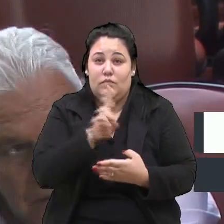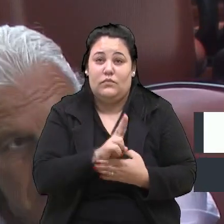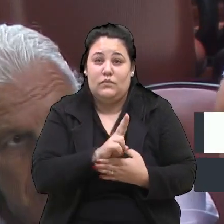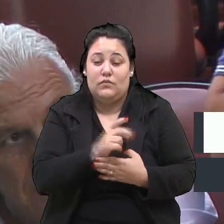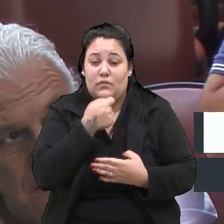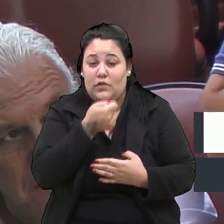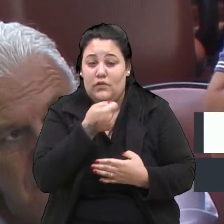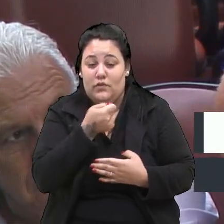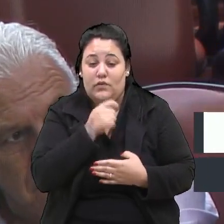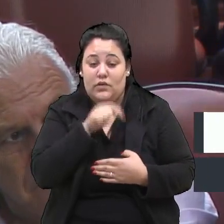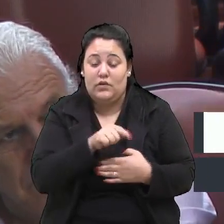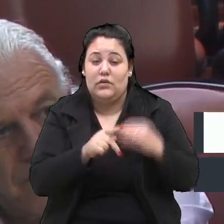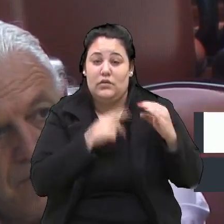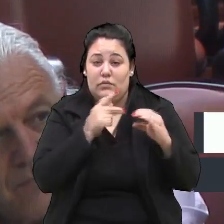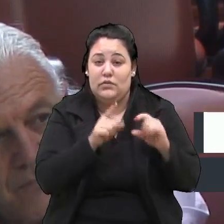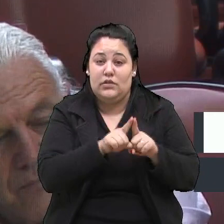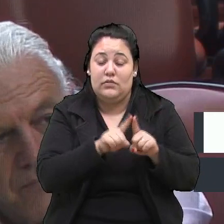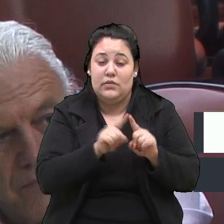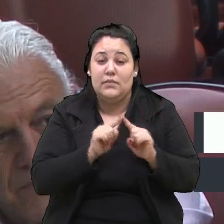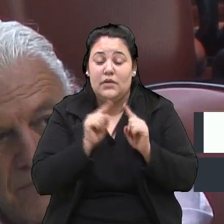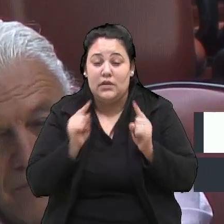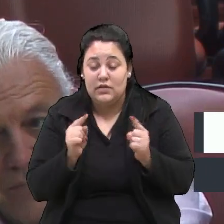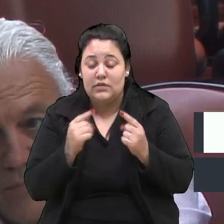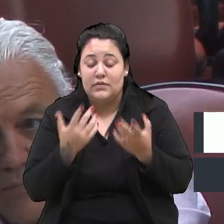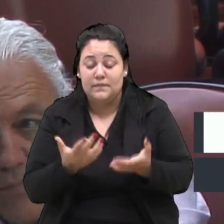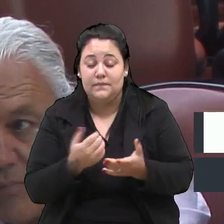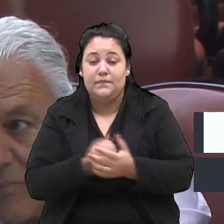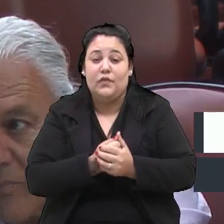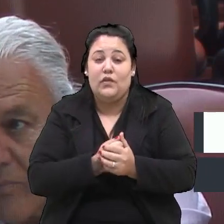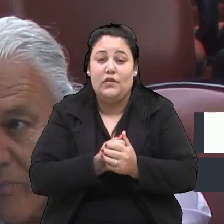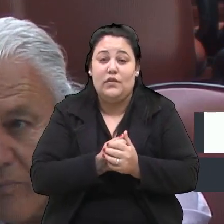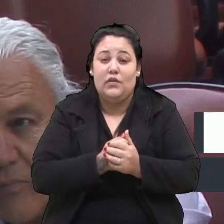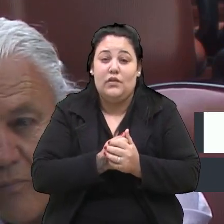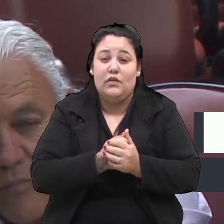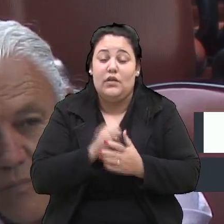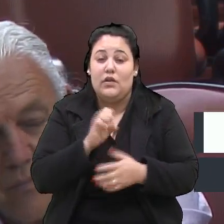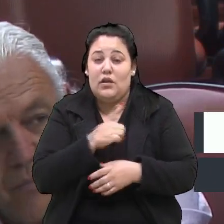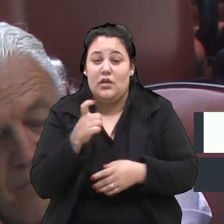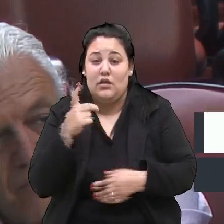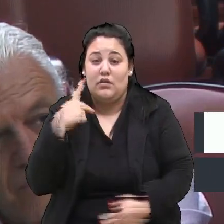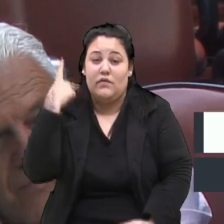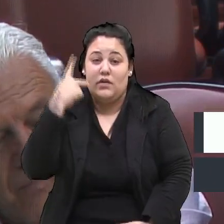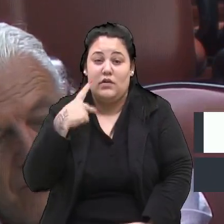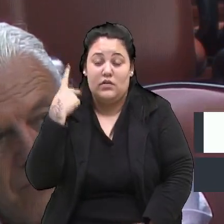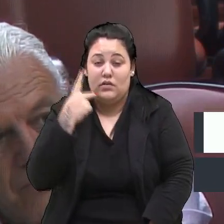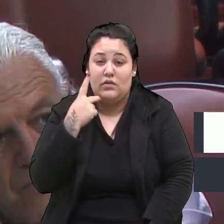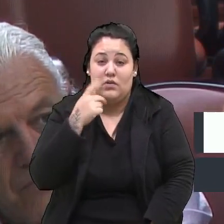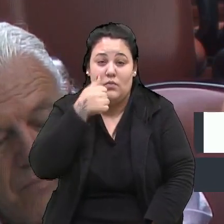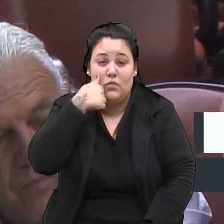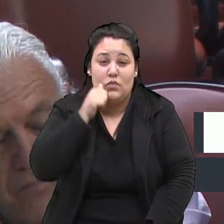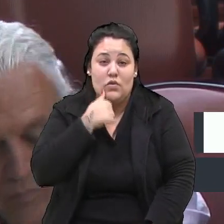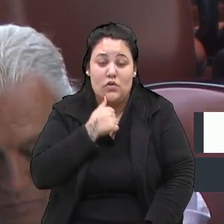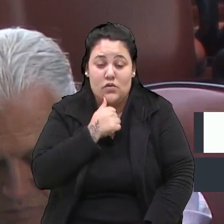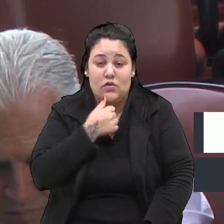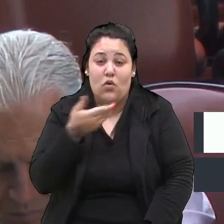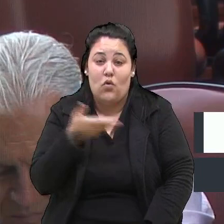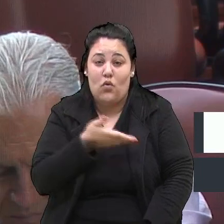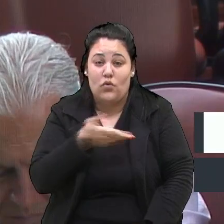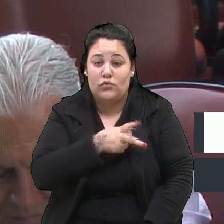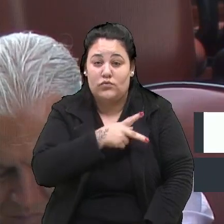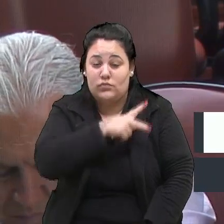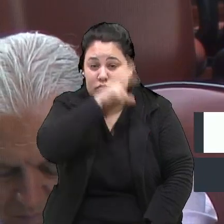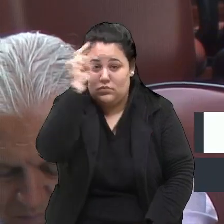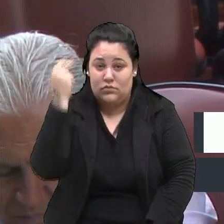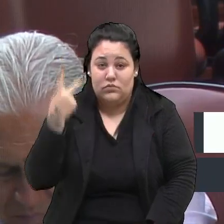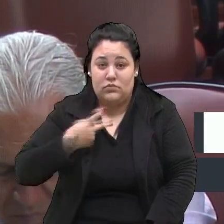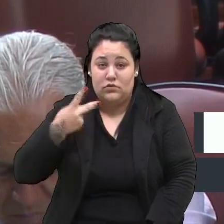da Câmara, mas a ex-vereadora Paula Iores, hoje vice-prefeita, ela tinha